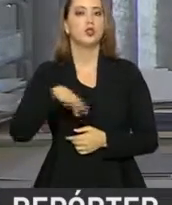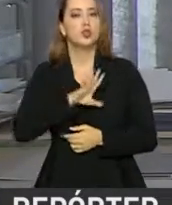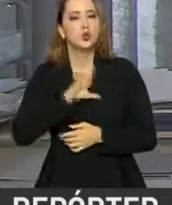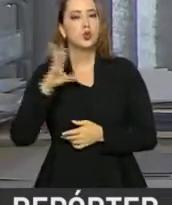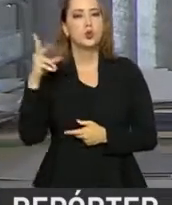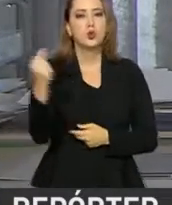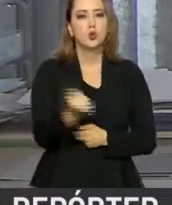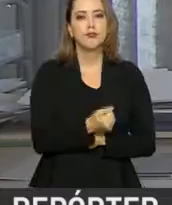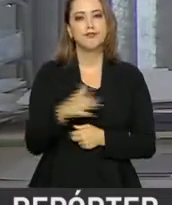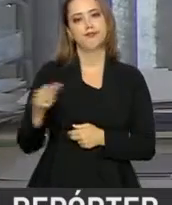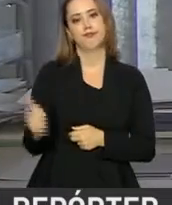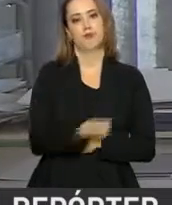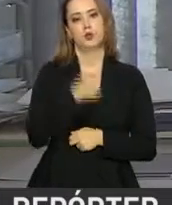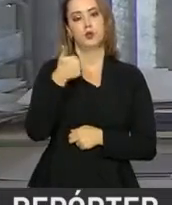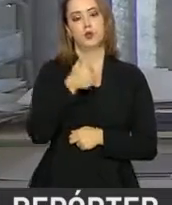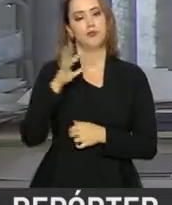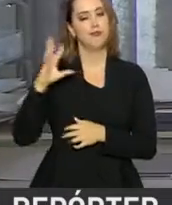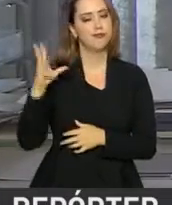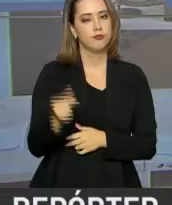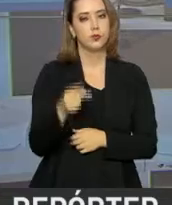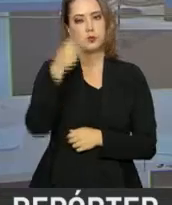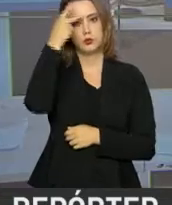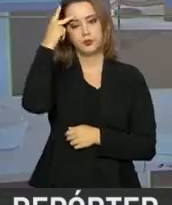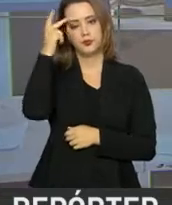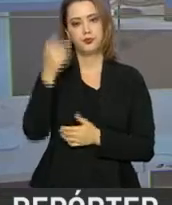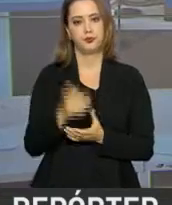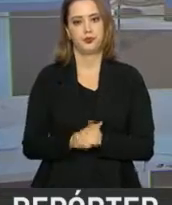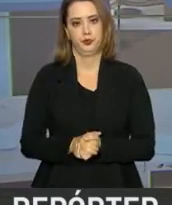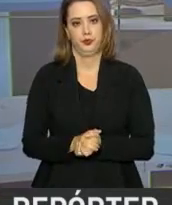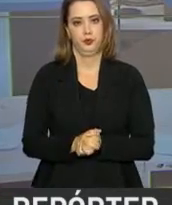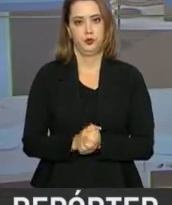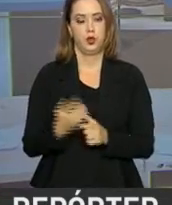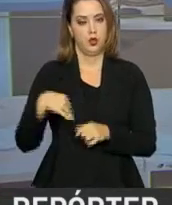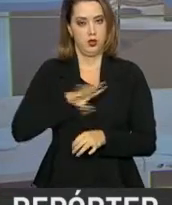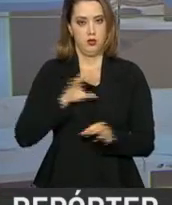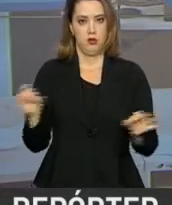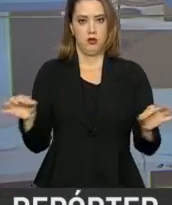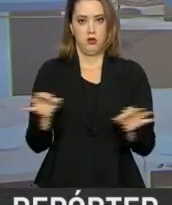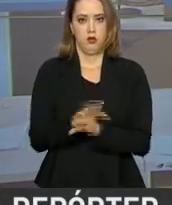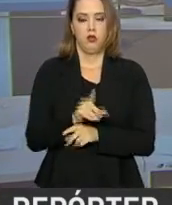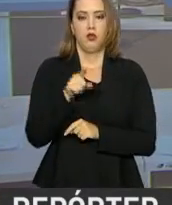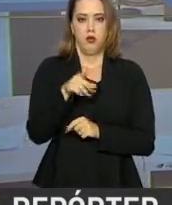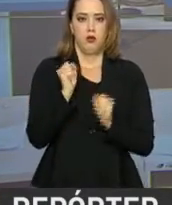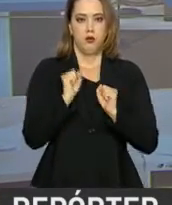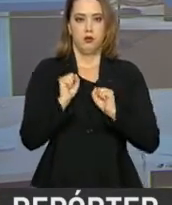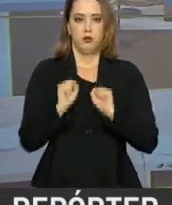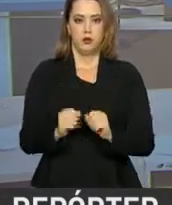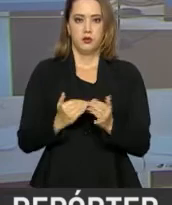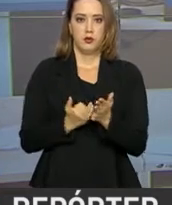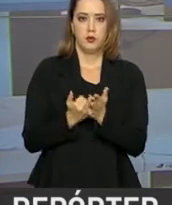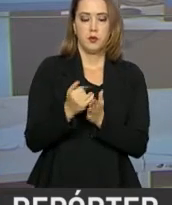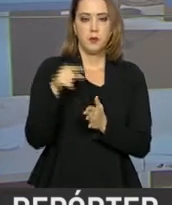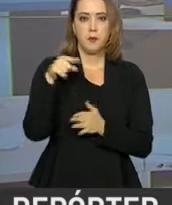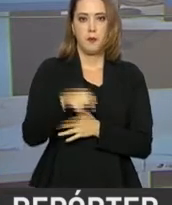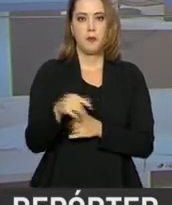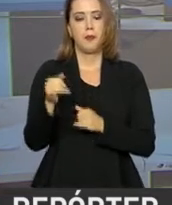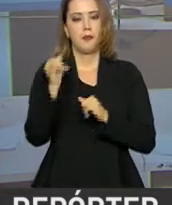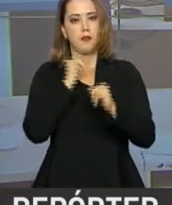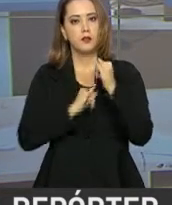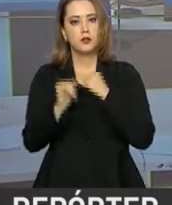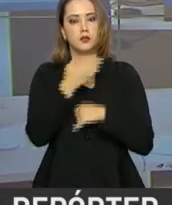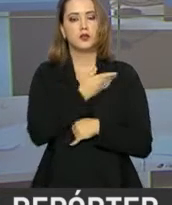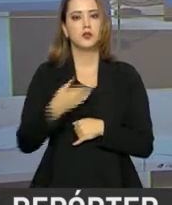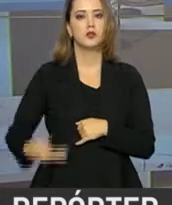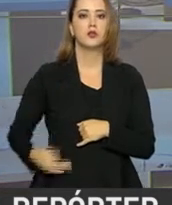meio ambiente economia e as pessoas e nós ficamos por aqui você pode acompanhar as notícias do governo federal